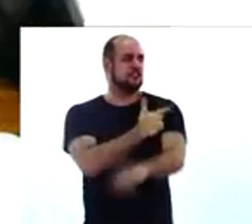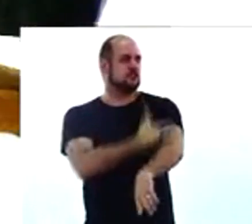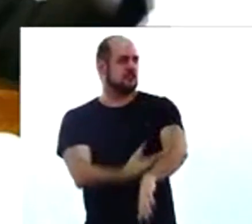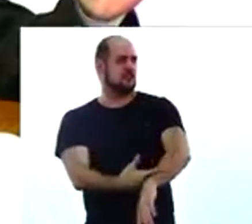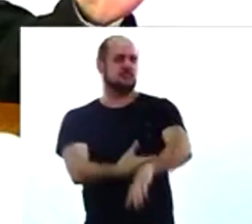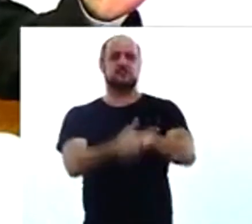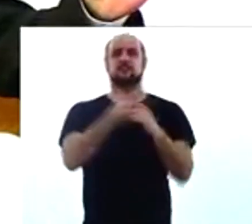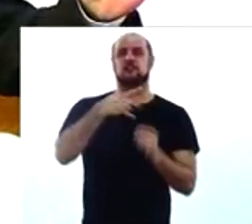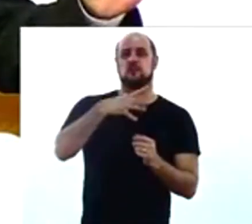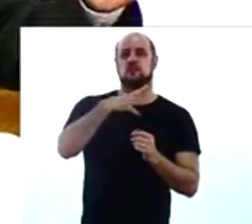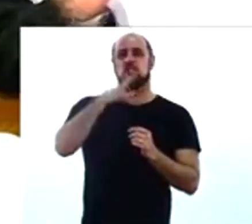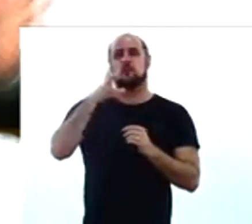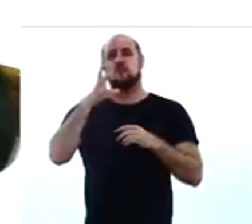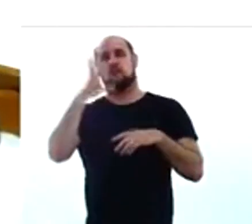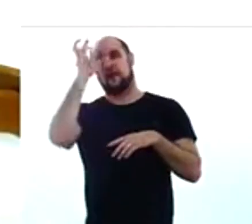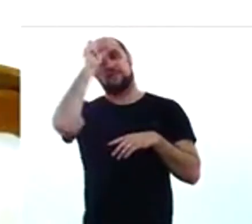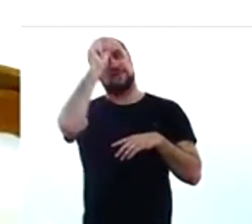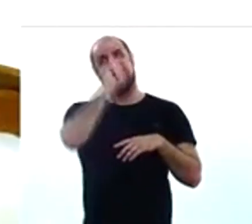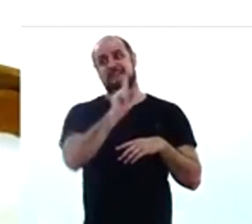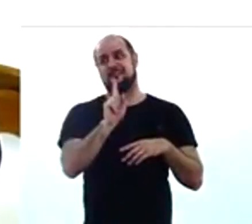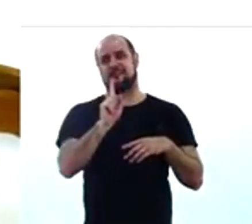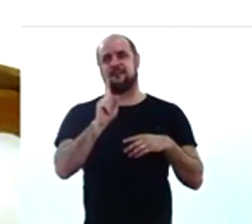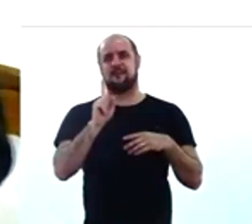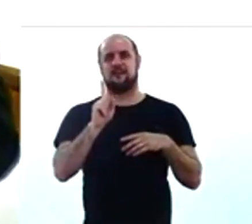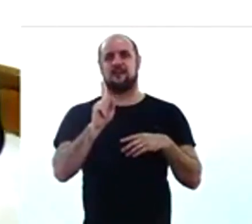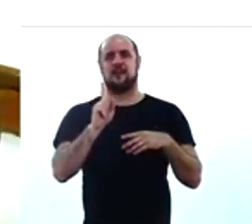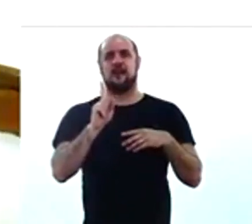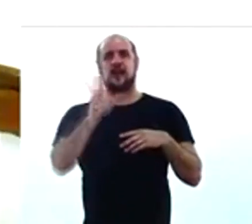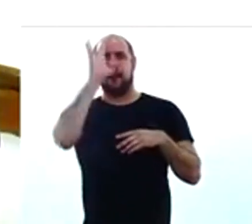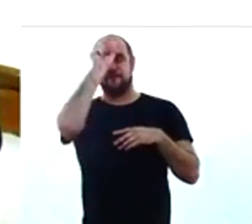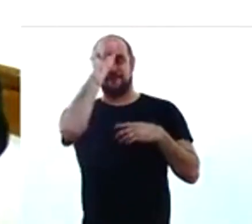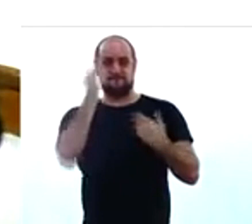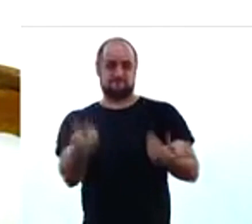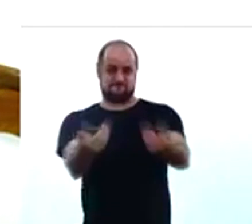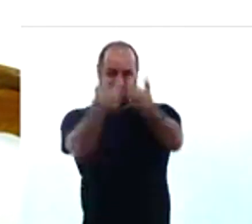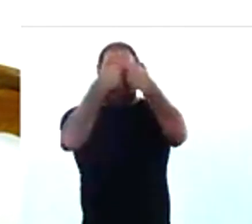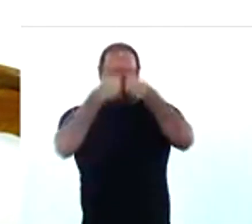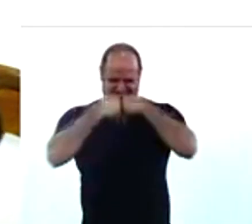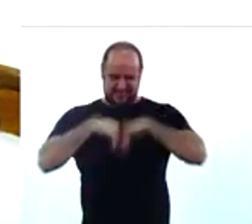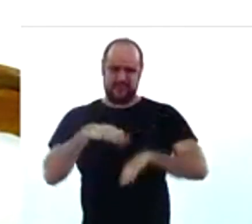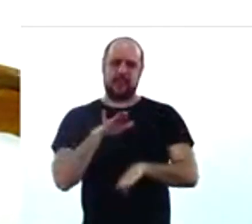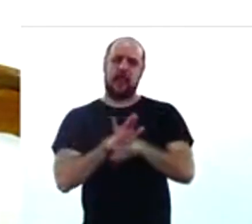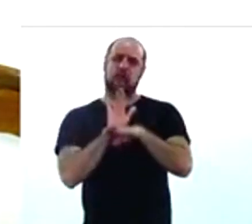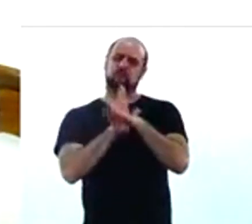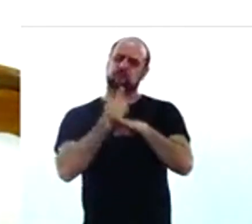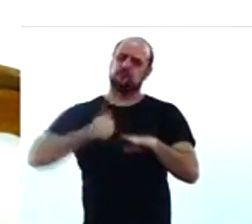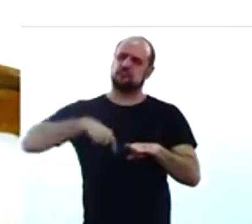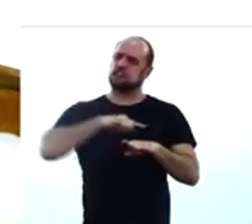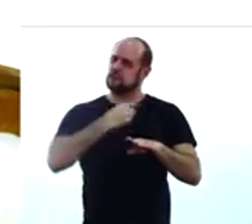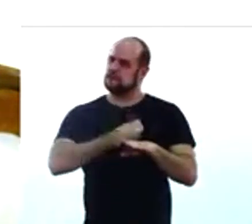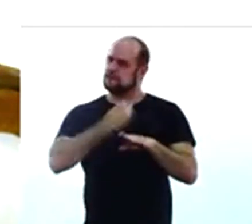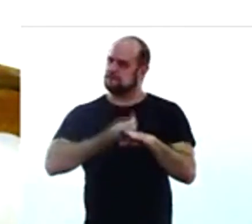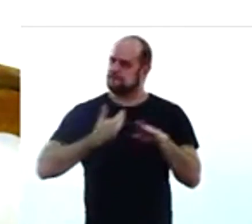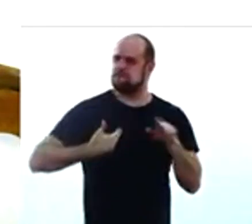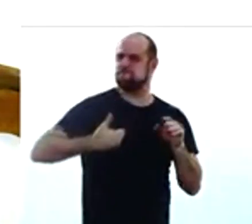nós aprendemos e esquecemos. É alguma coisa que em nós nos ajuda a viver da forma